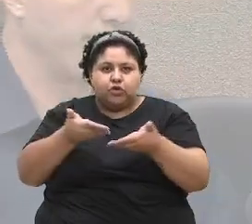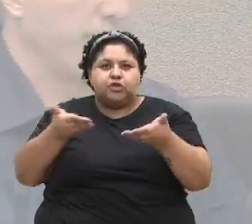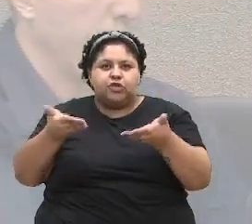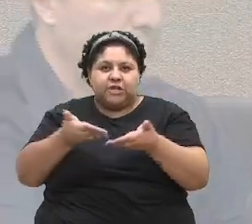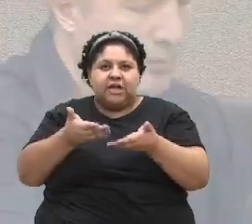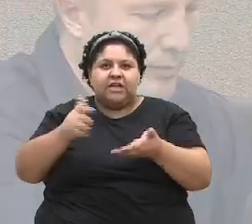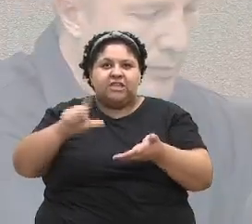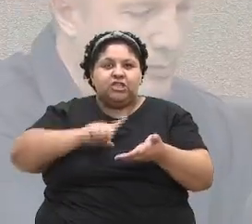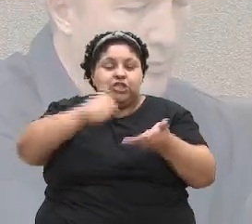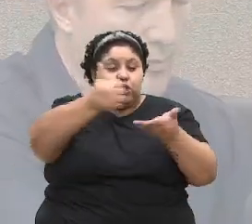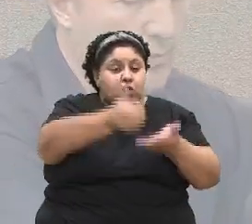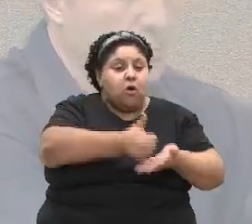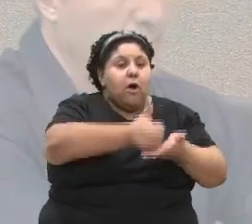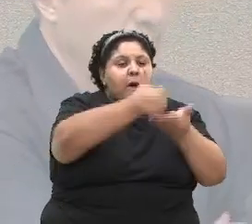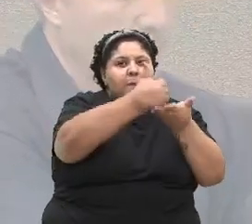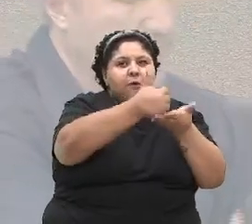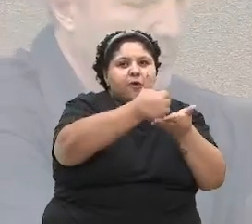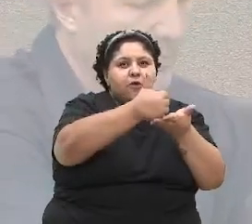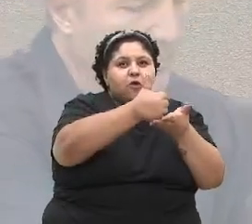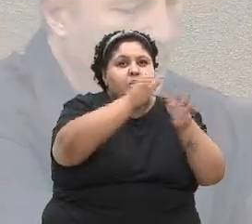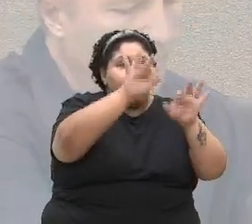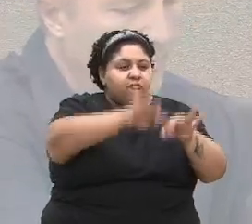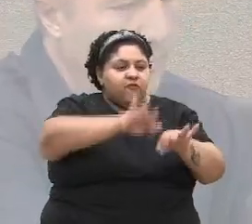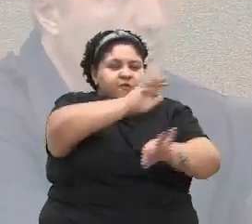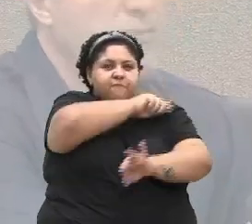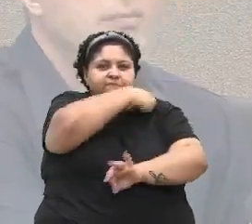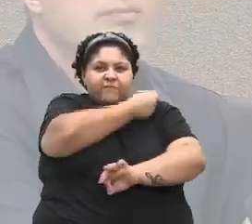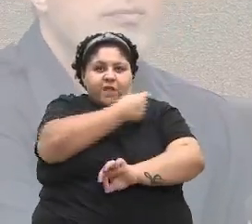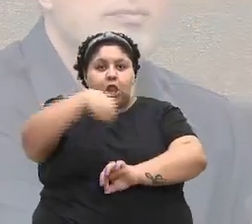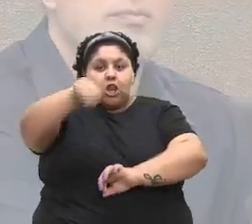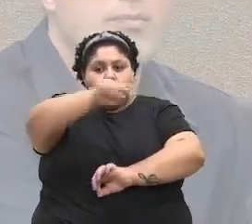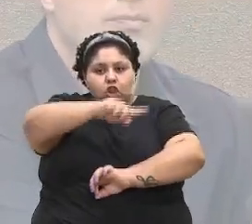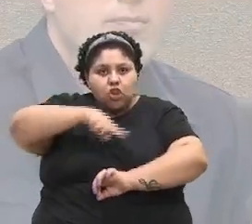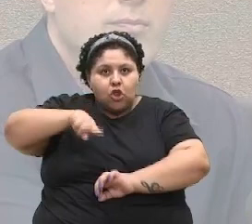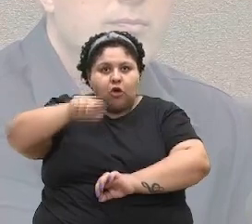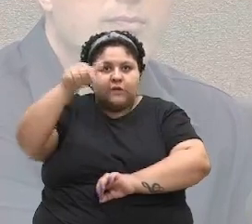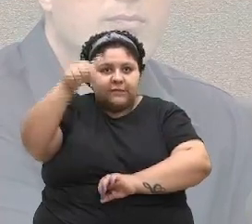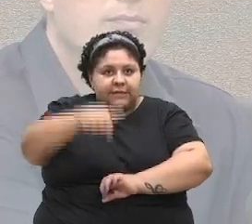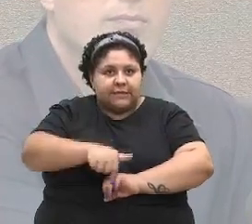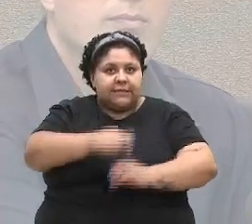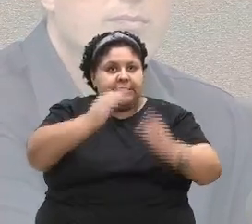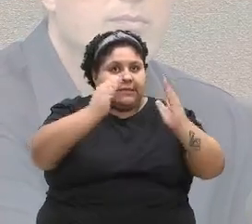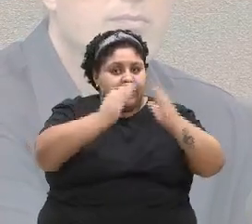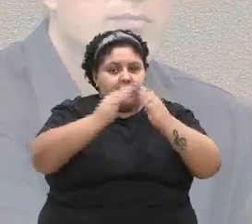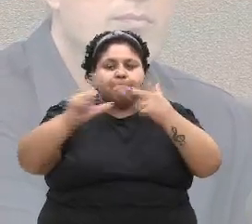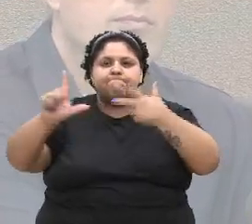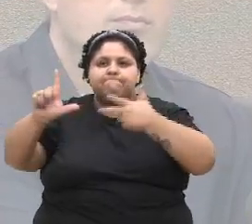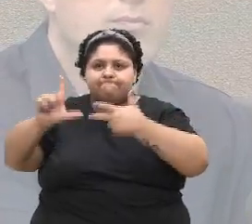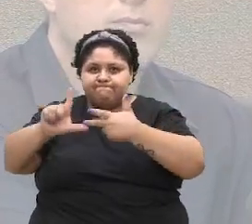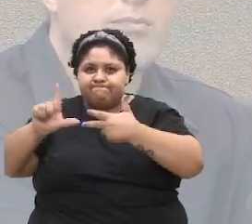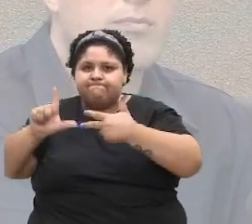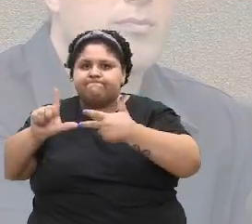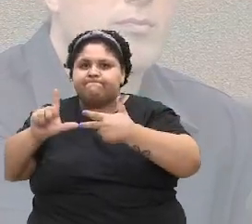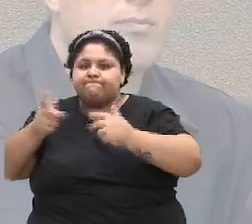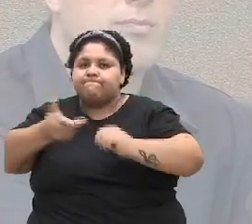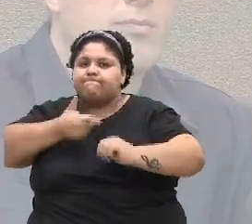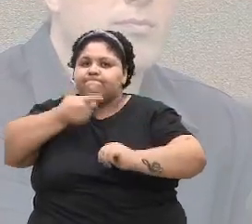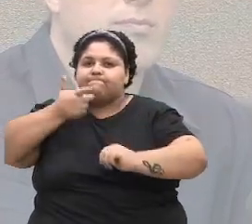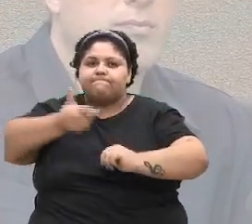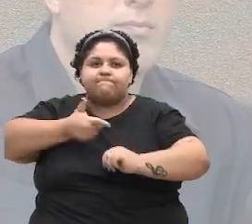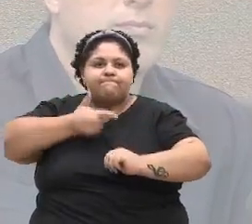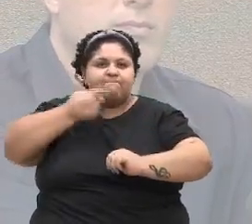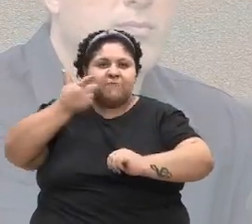subsídios ou isenções fiscais. Nós, membros dessa Casa Legislativa, manifestamos nosso